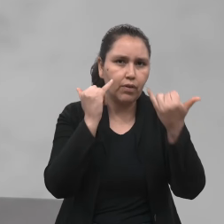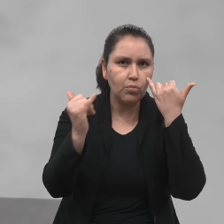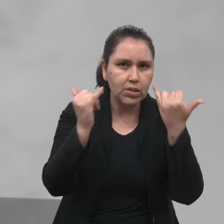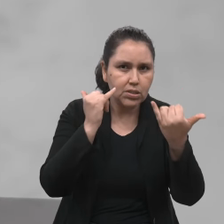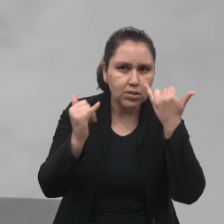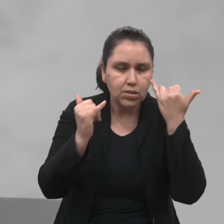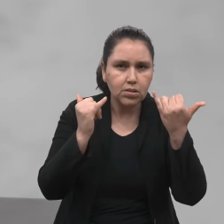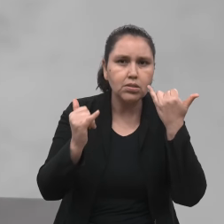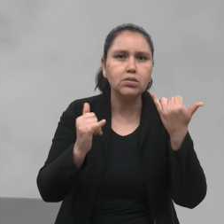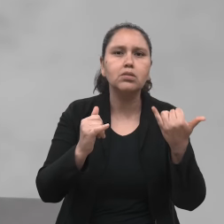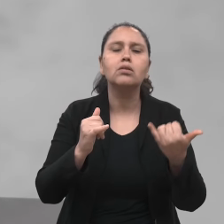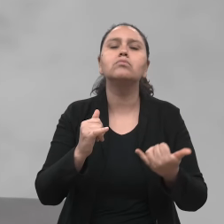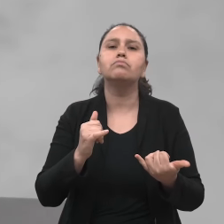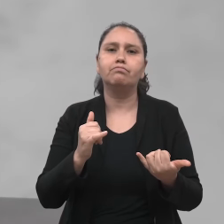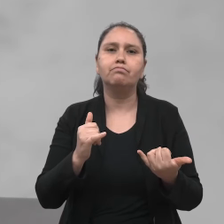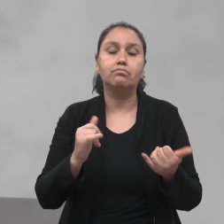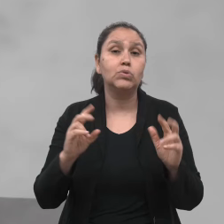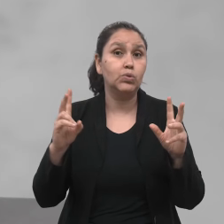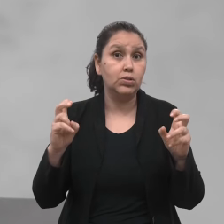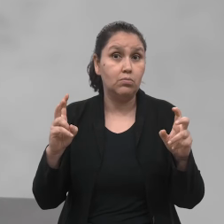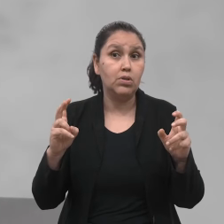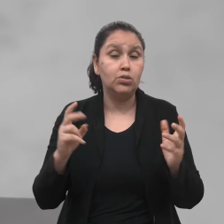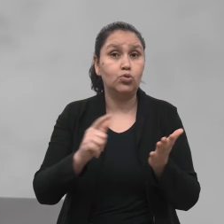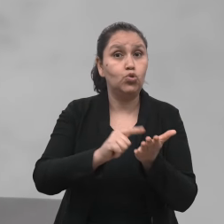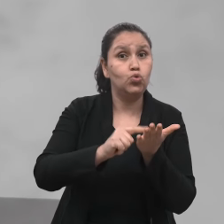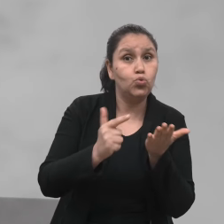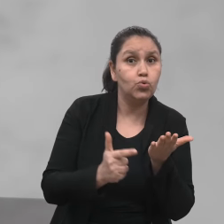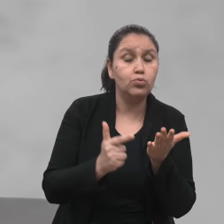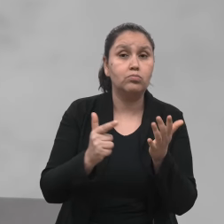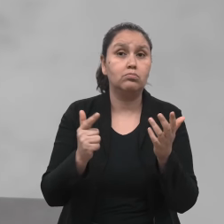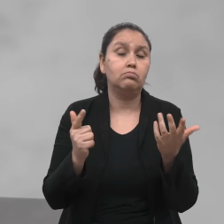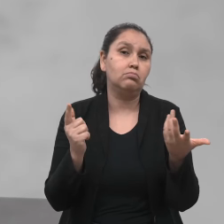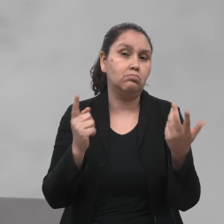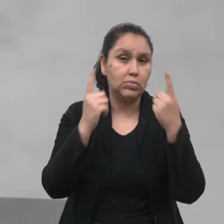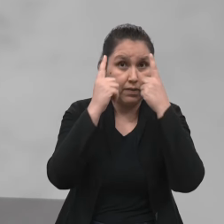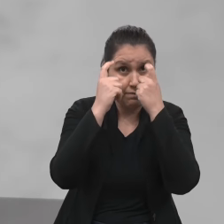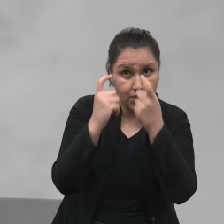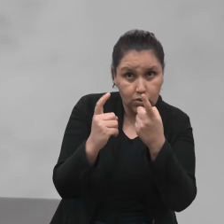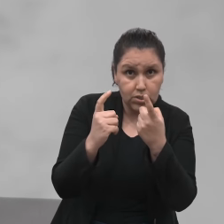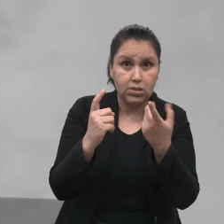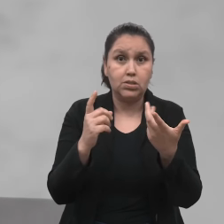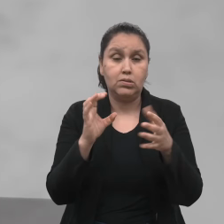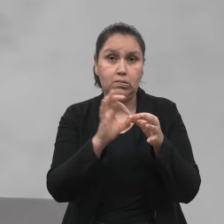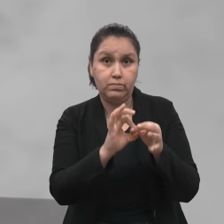saiu uma matéria minha no Globo essa semana sobre o jornalismo e a violência. Então,